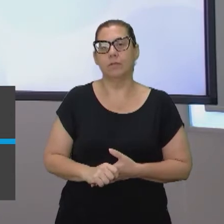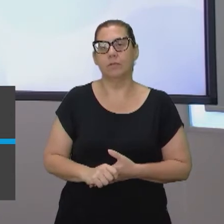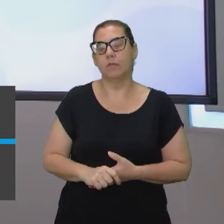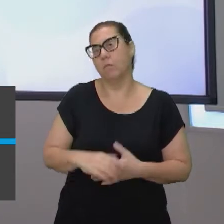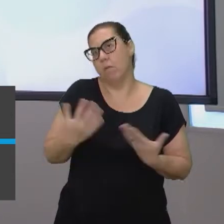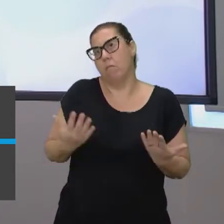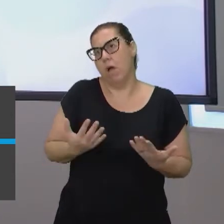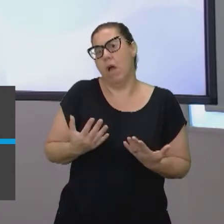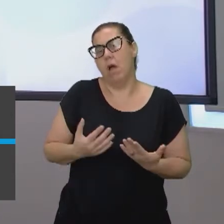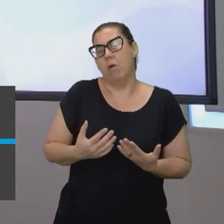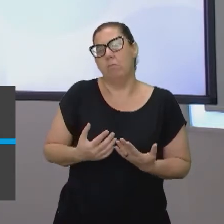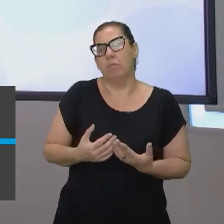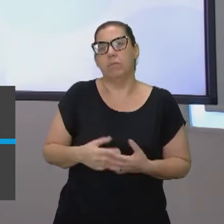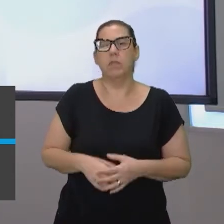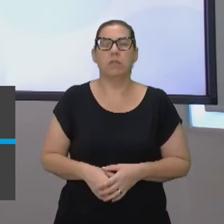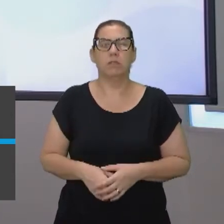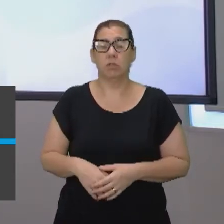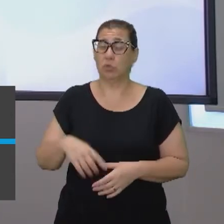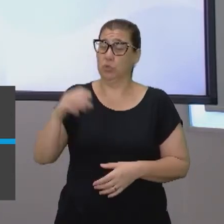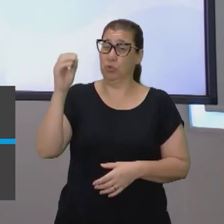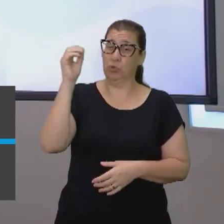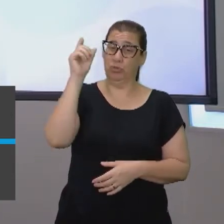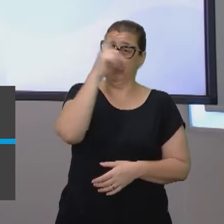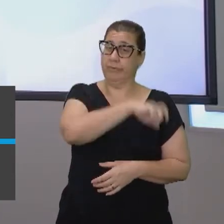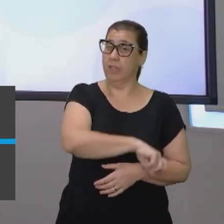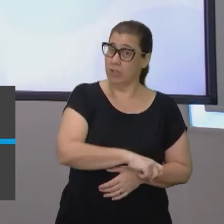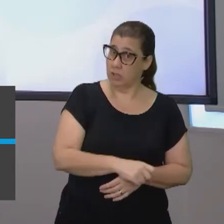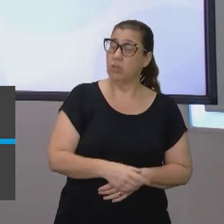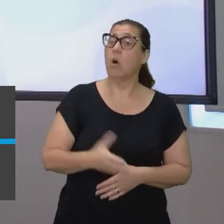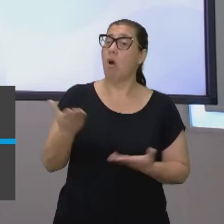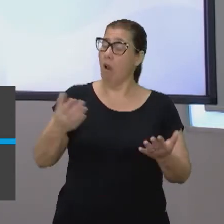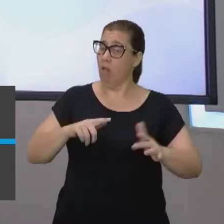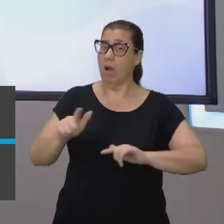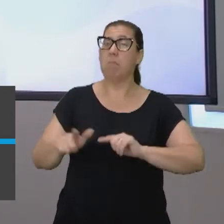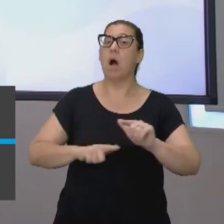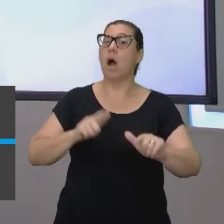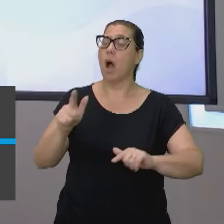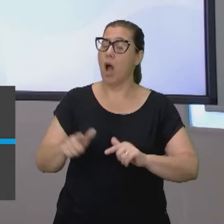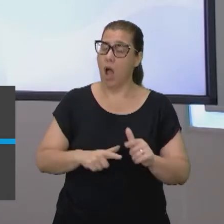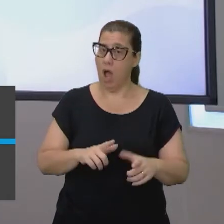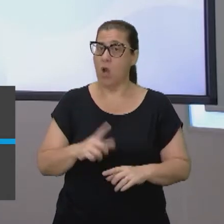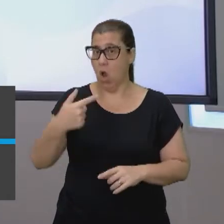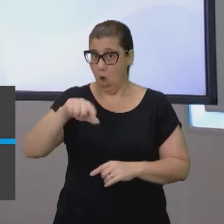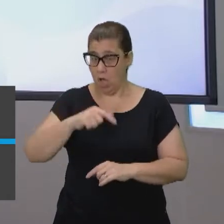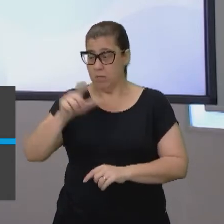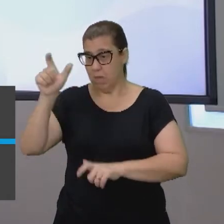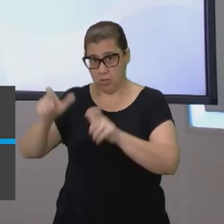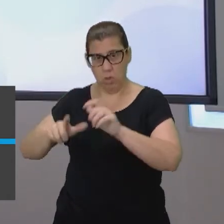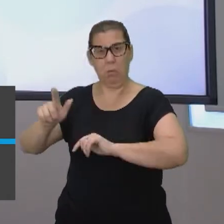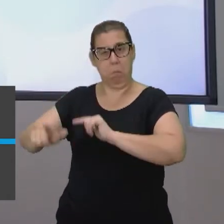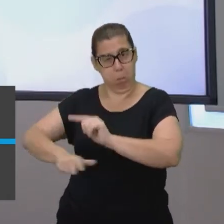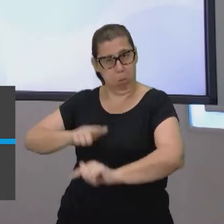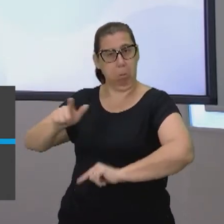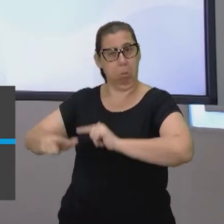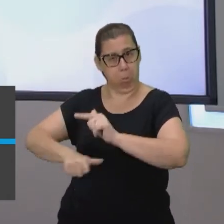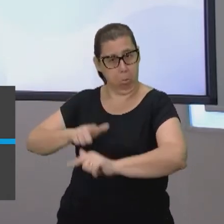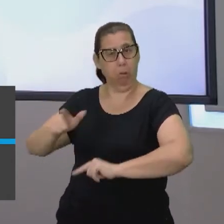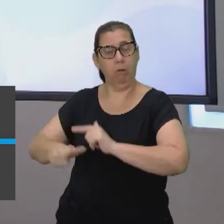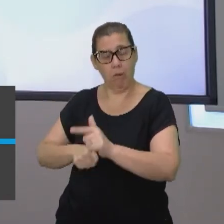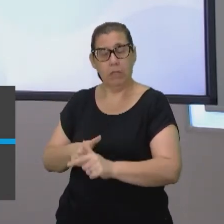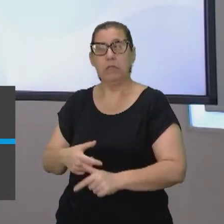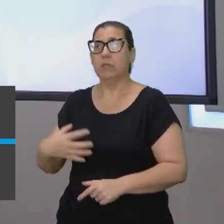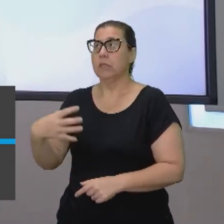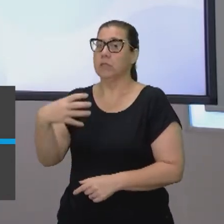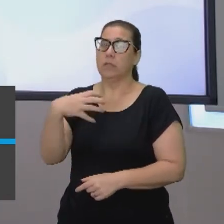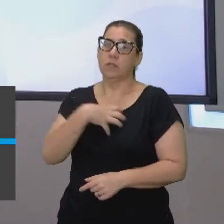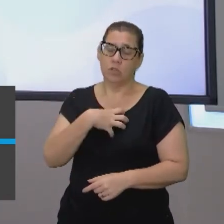situação bastante precária com relação ao trabalho, né? Acho que nós, trabalhadores, todos nós sentimos em alguma